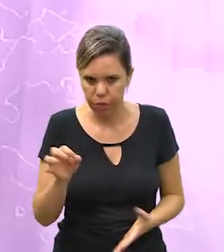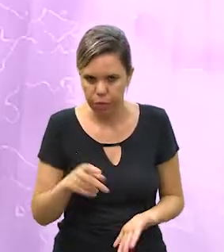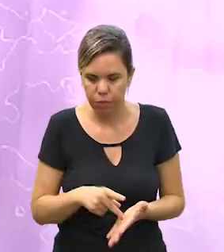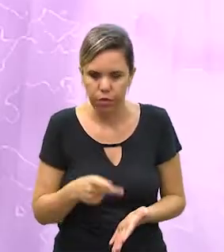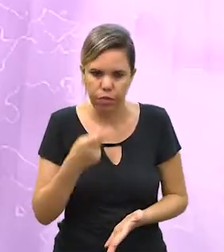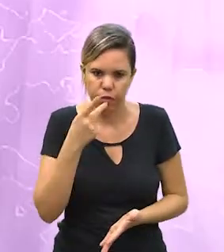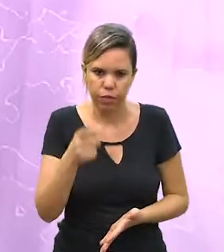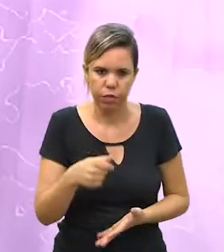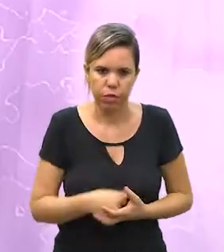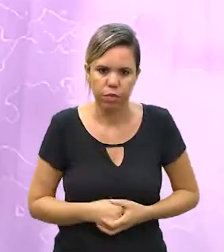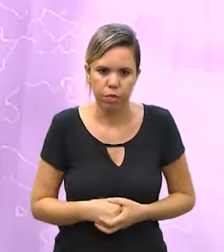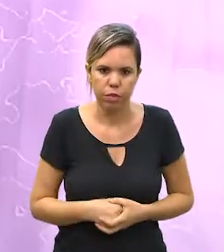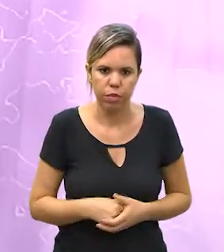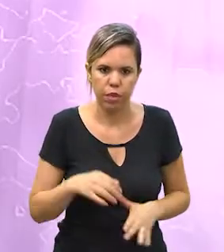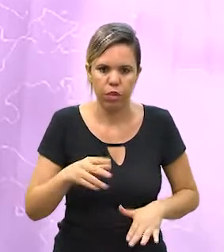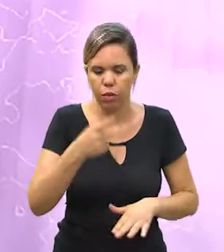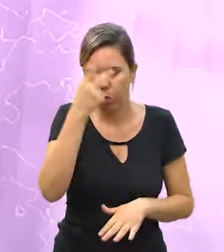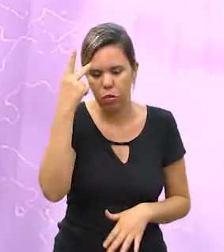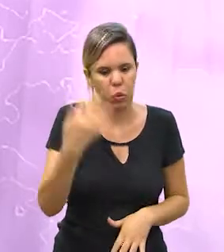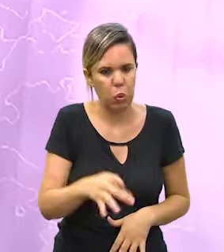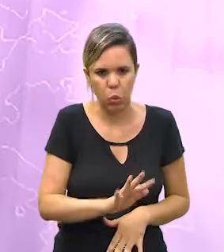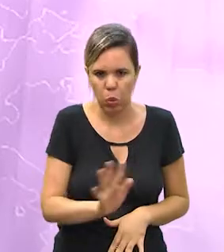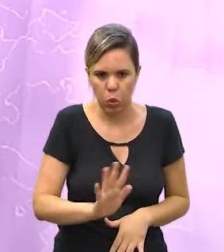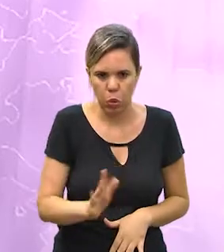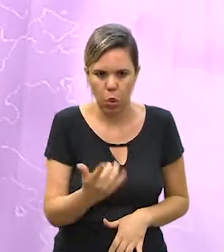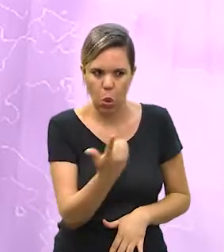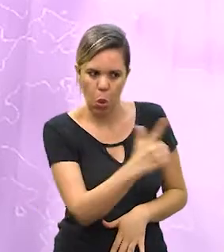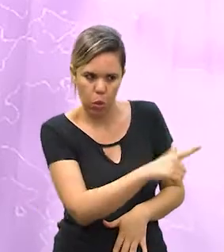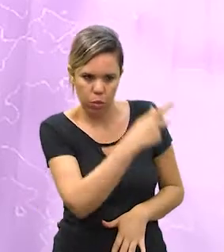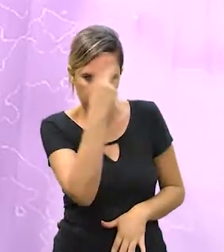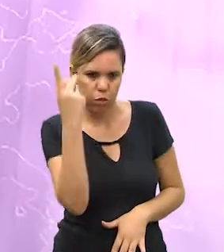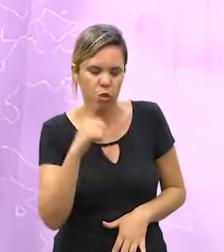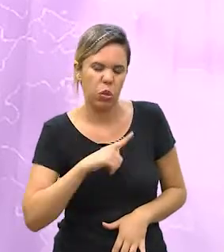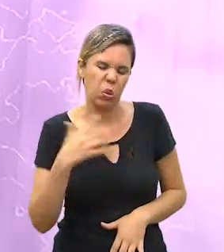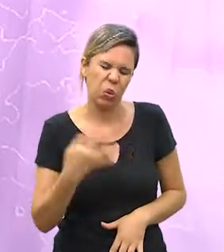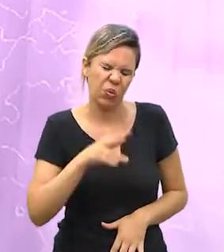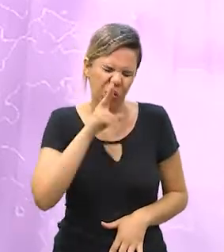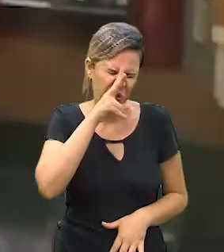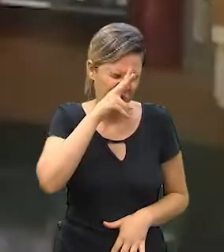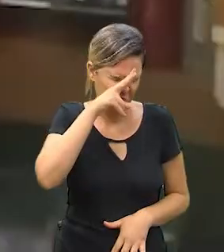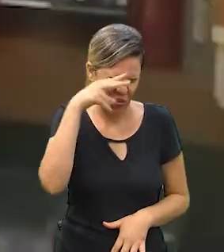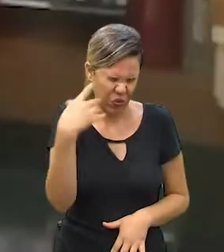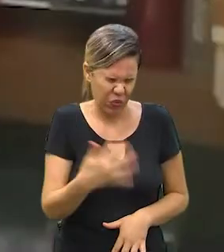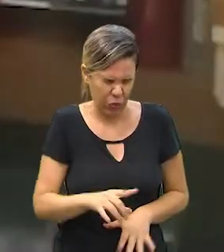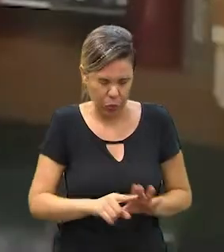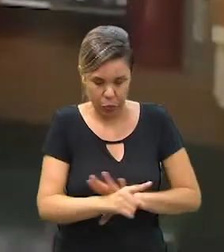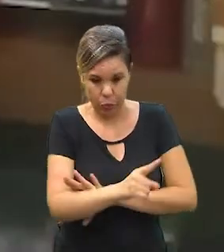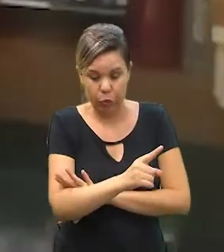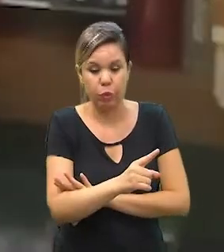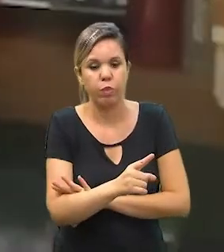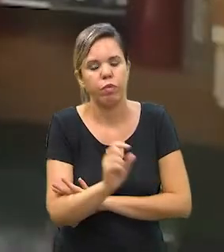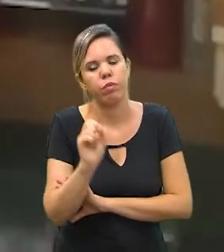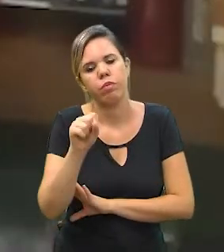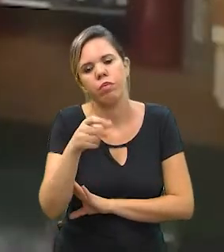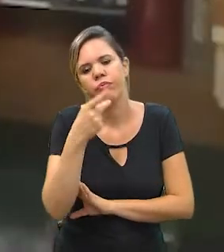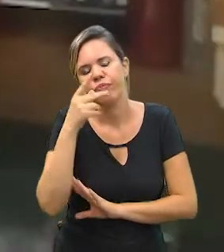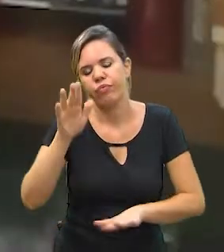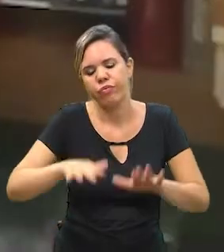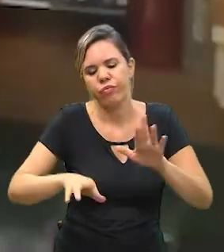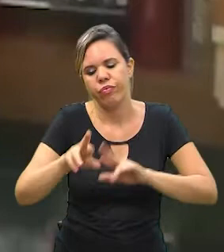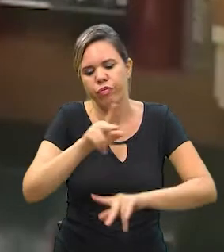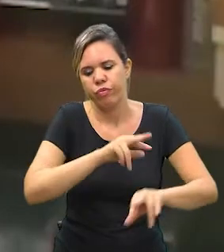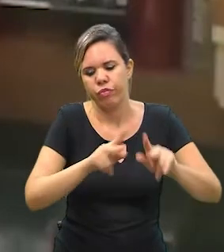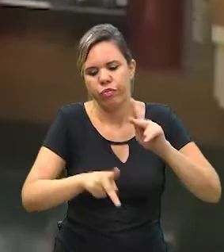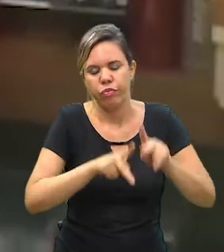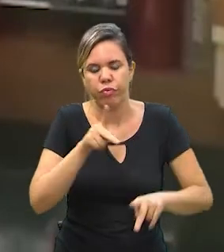que eu ia falar, né? Às vezes a paciente não tem dor mesmo, mas tem outras que têm uma dor aguda. Sim, varia bastante.